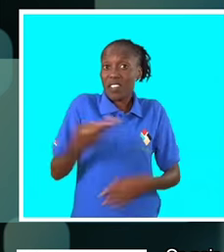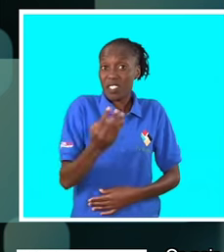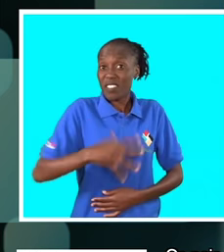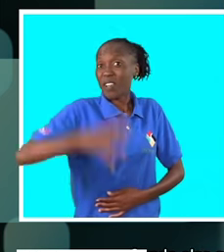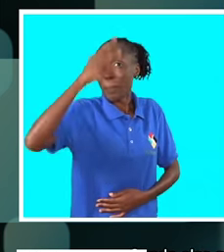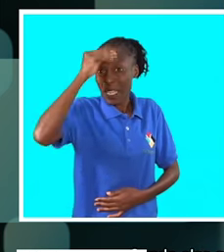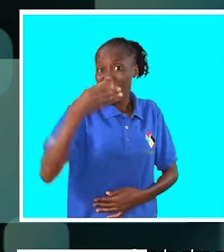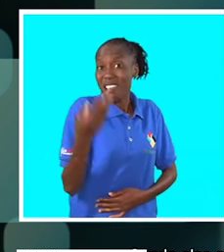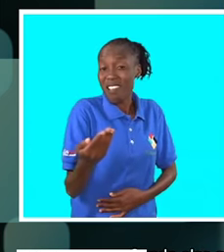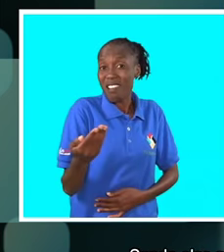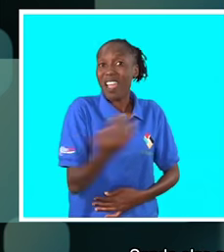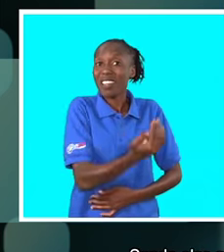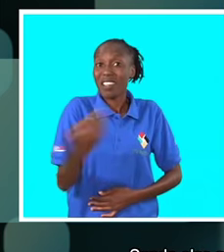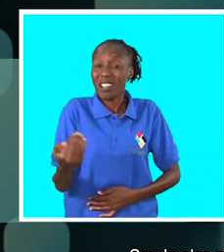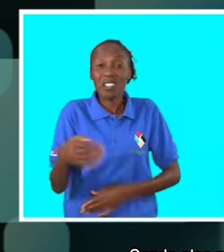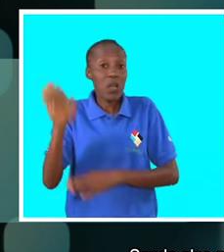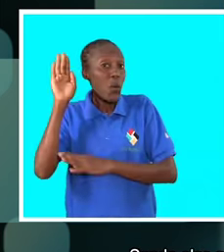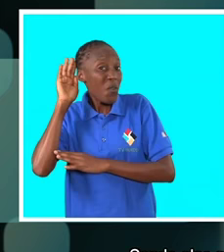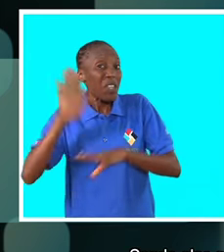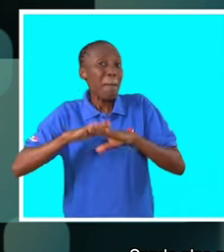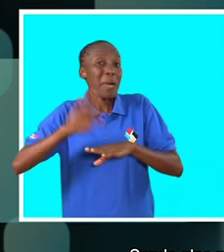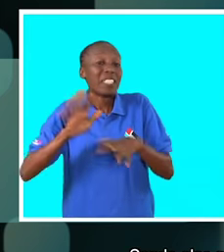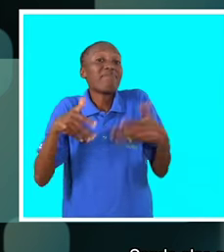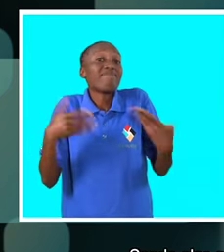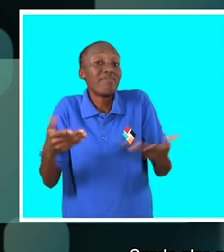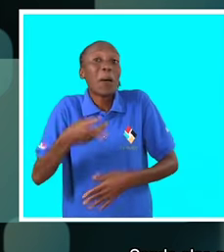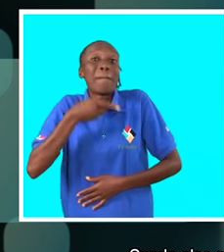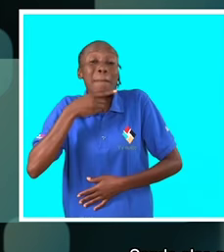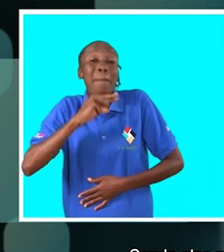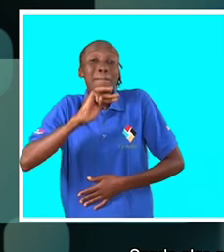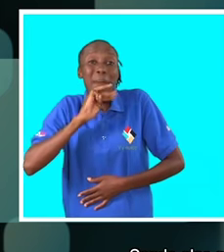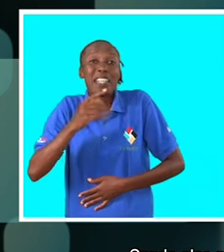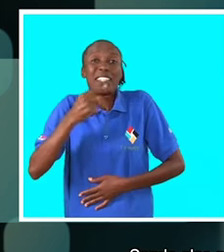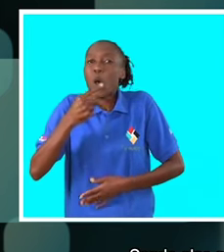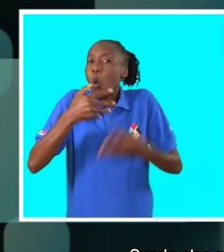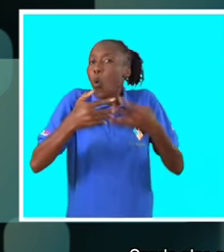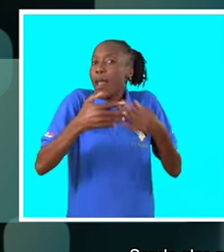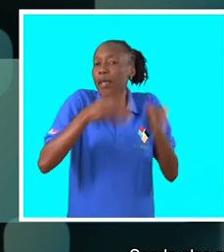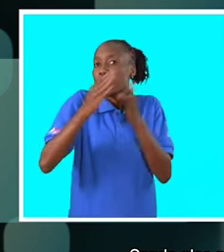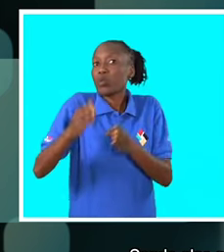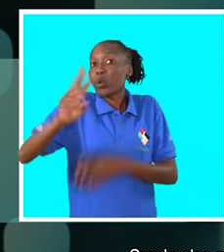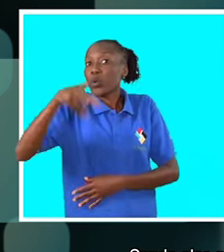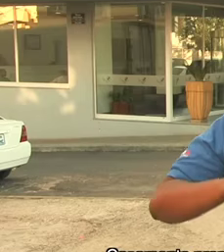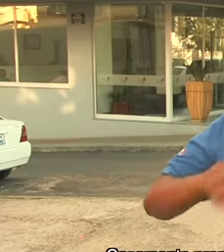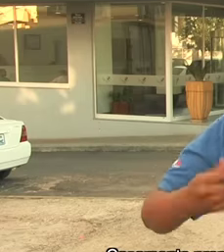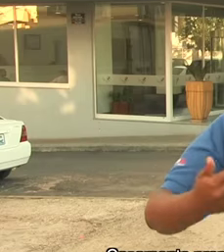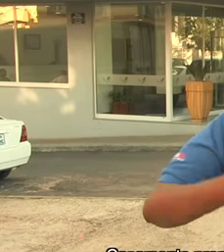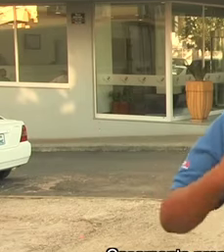você vai perceber, sendo ele a criança, elas têm a possibilidade de poder ouvir mais dos pais em detrimento de qualquer outro sujeito.